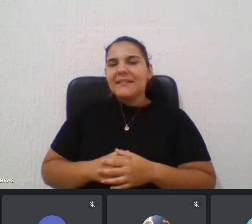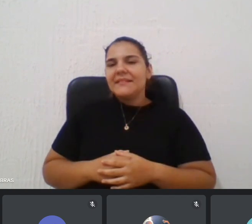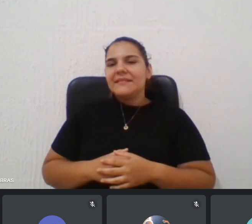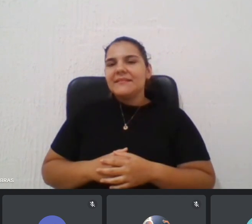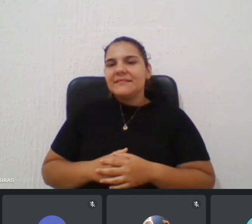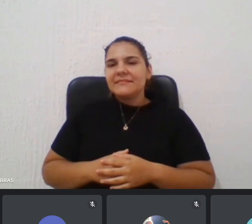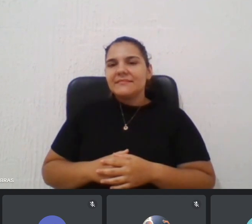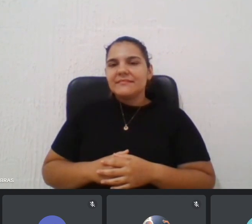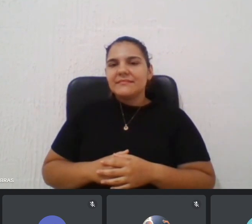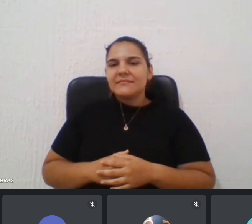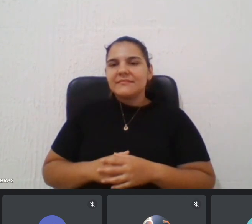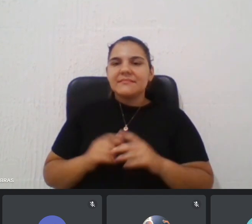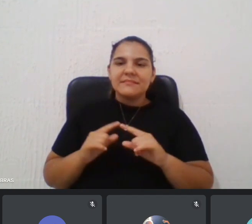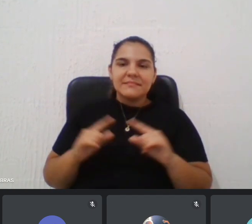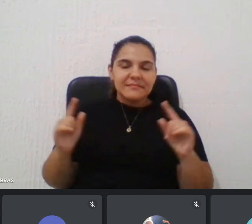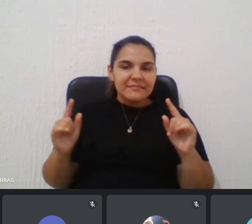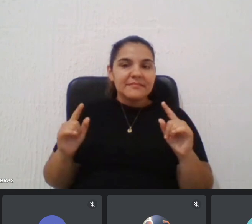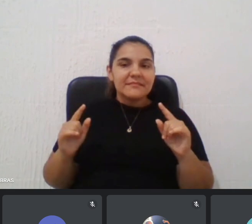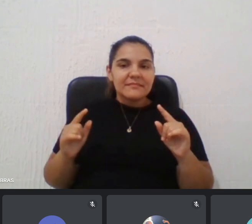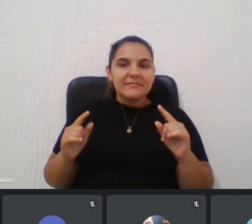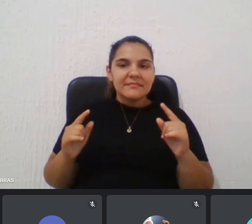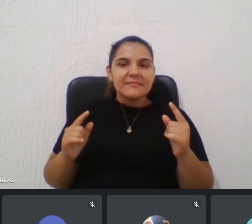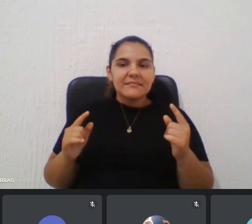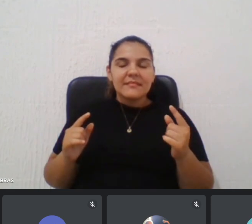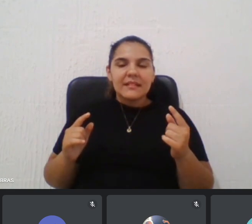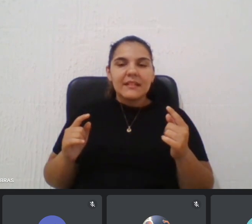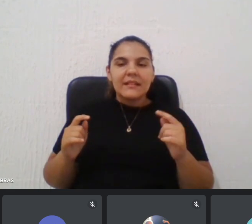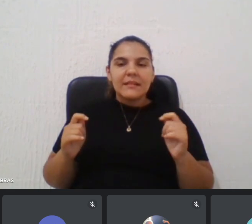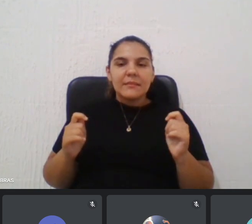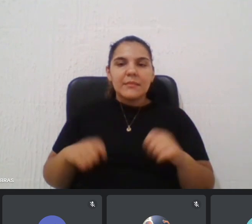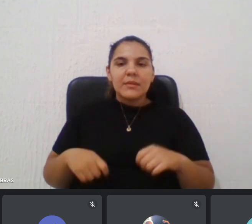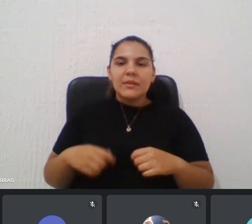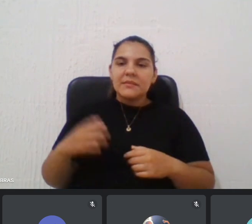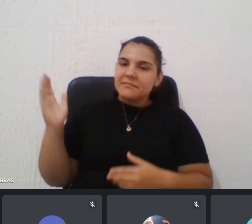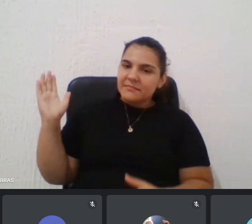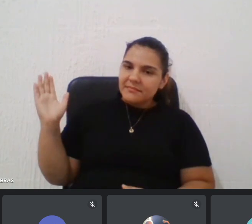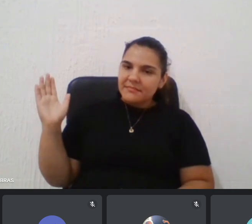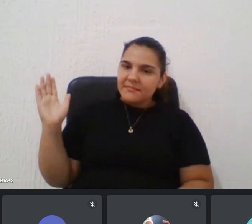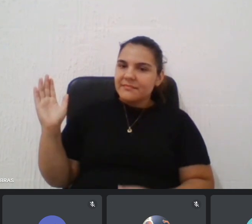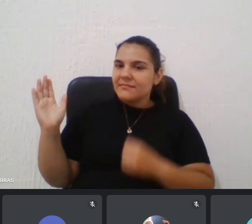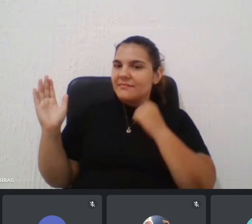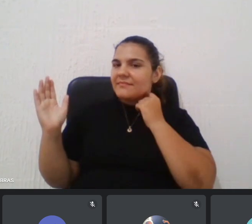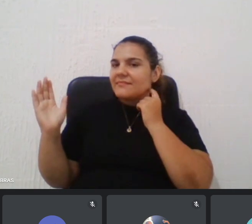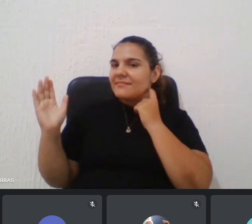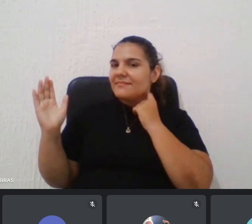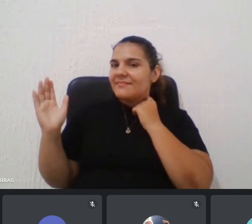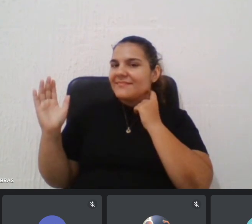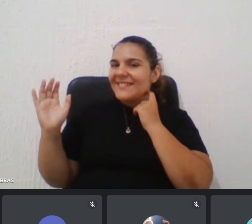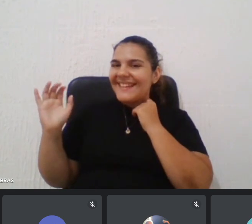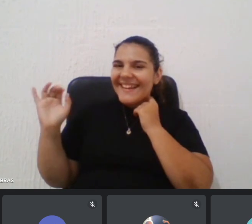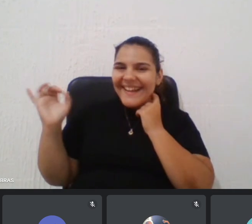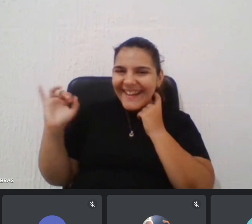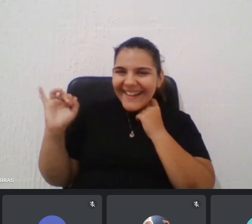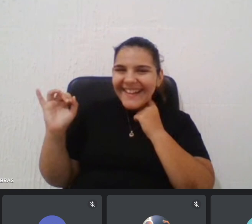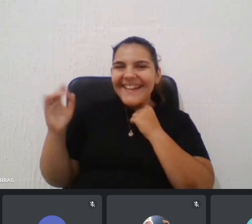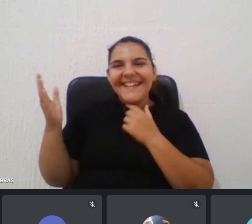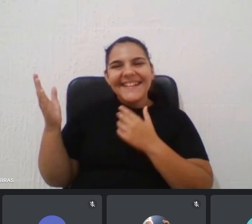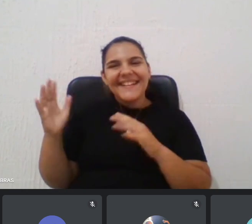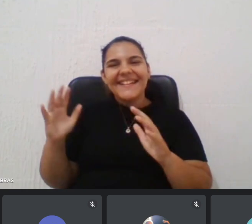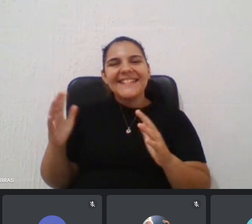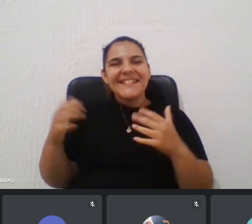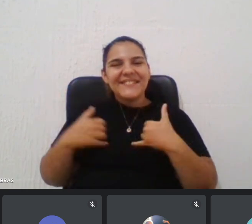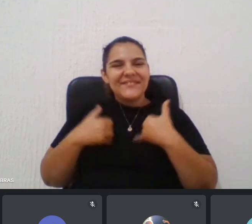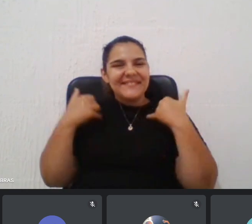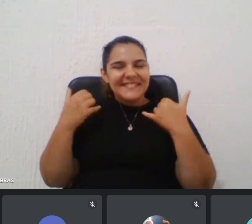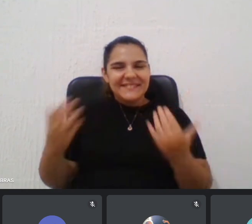mas de poder mandar para Igor, esse menininho de azul aqui, que está fazendo aniversário, a gente